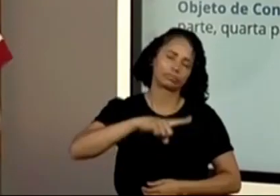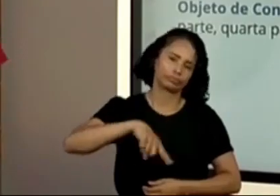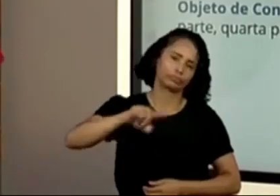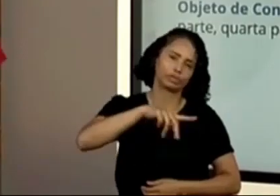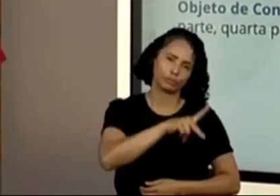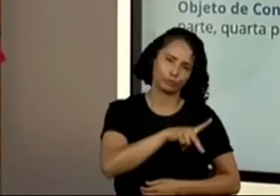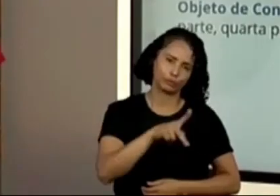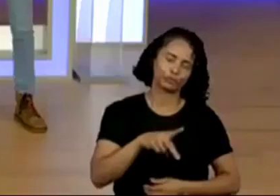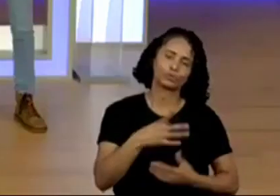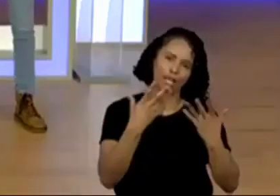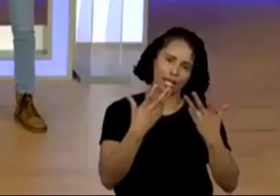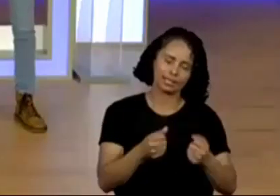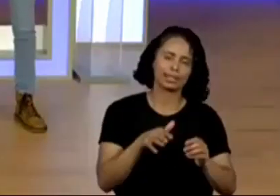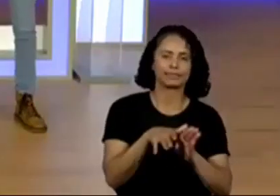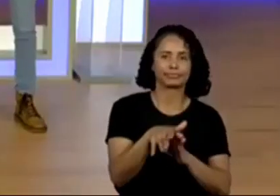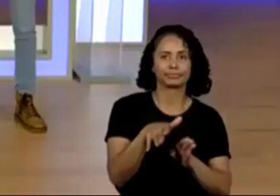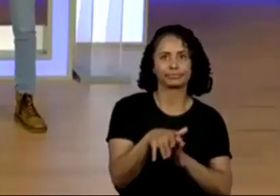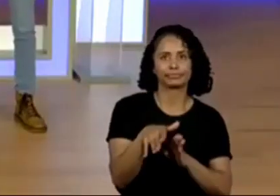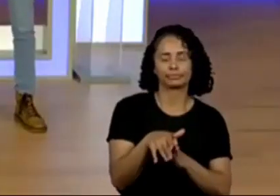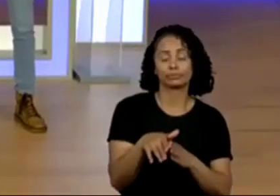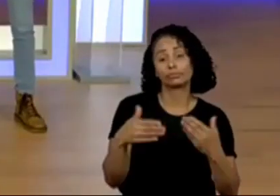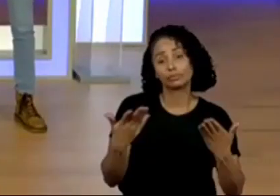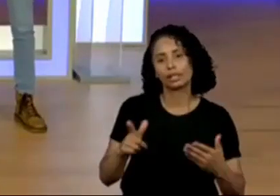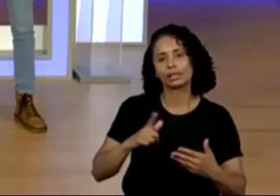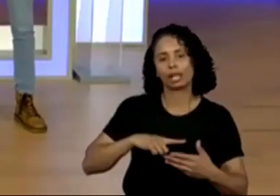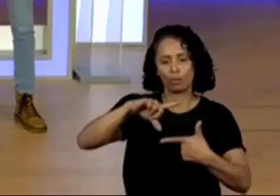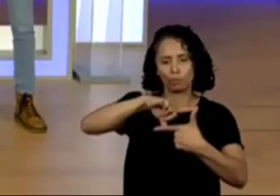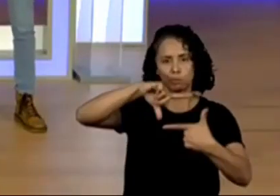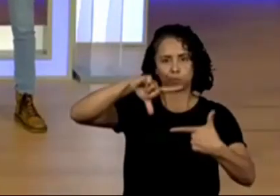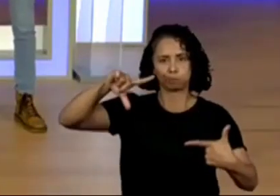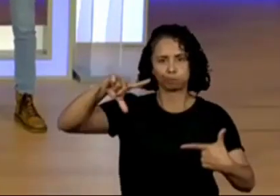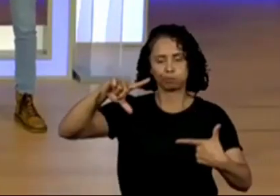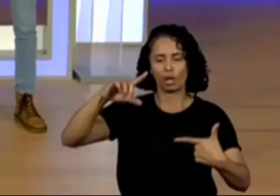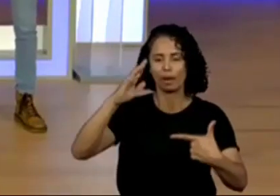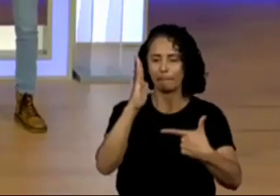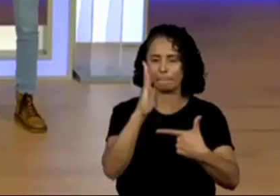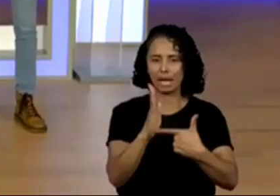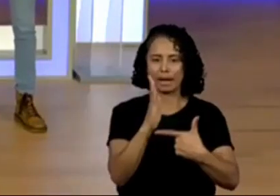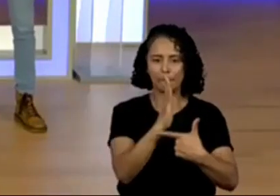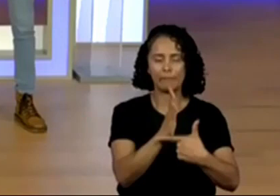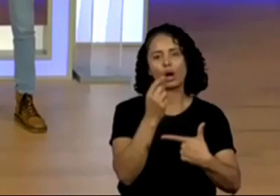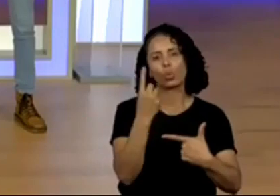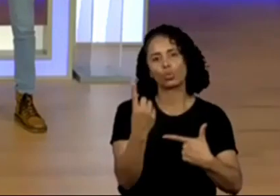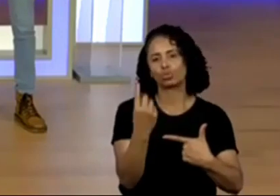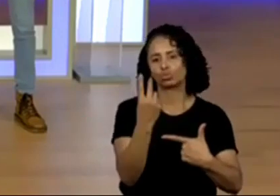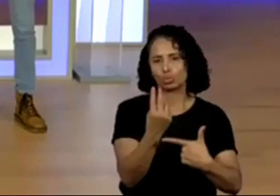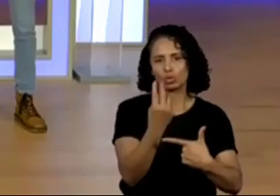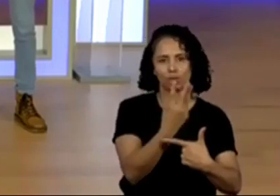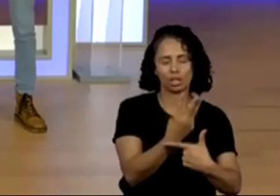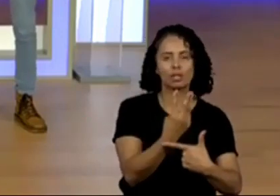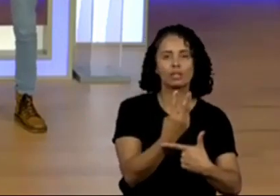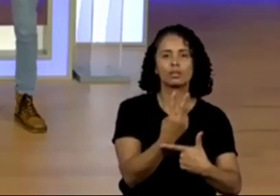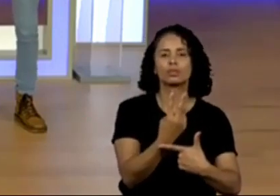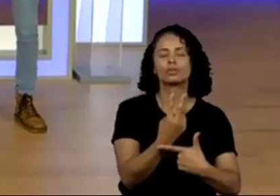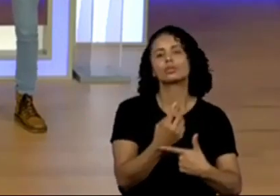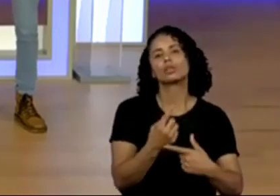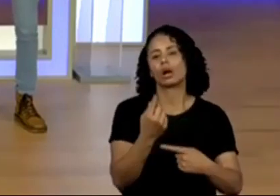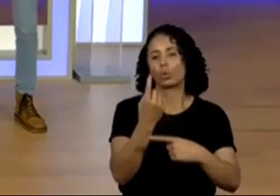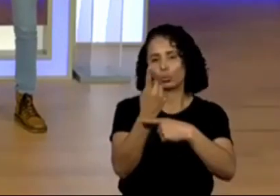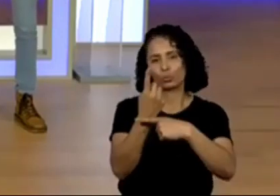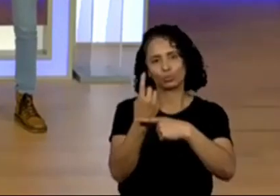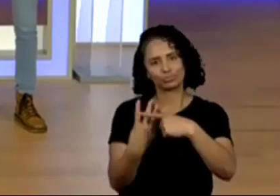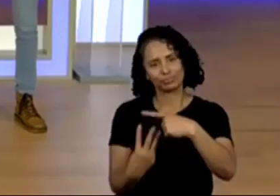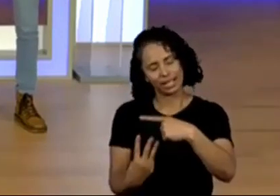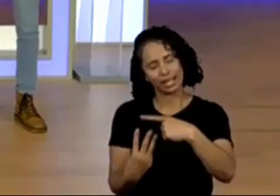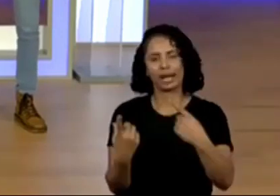né, Joelson? Estudando partes de um inteiro, a gente nota, de acordo com a sua fala, e com a habilidade também, metade, É